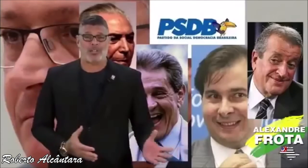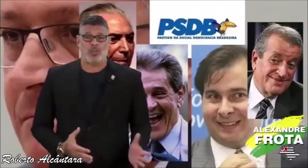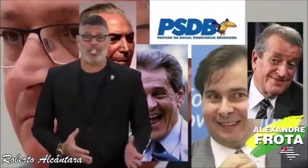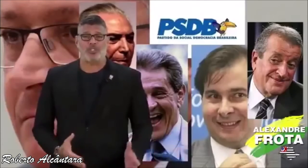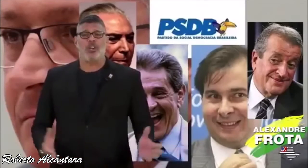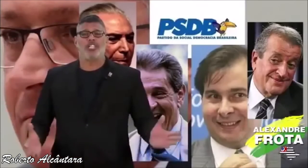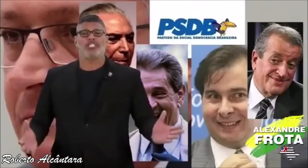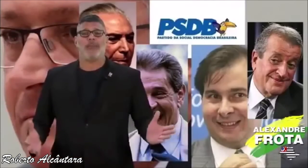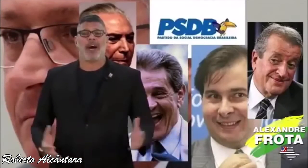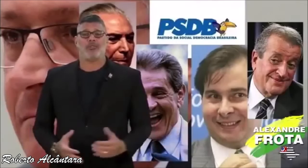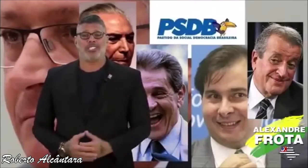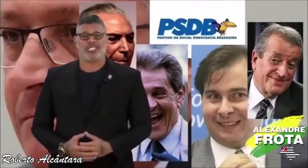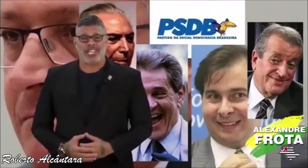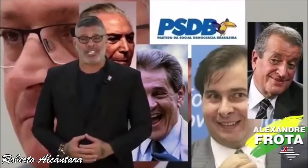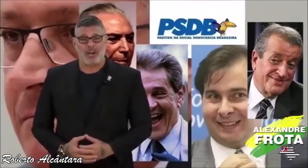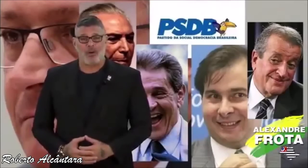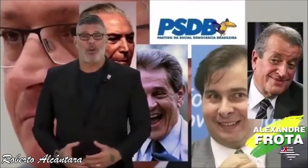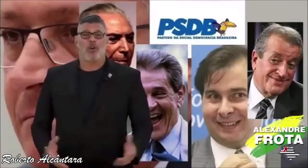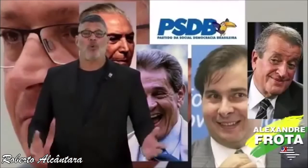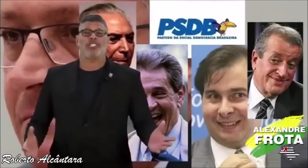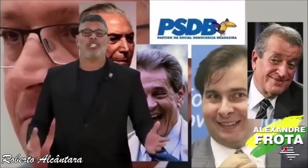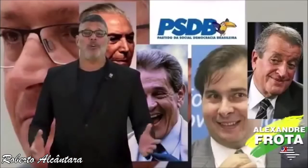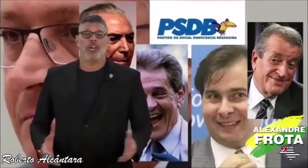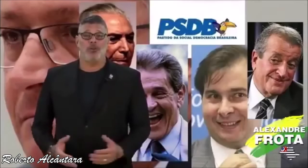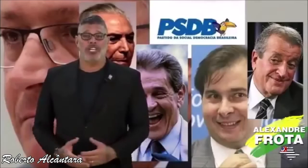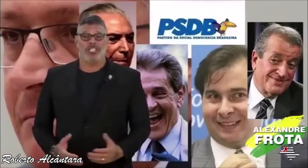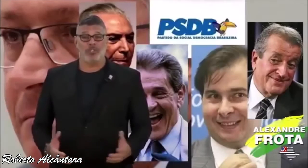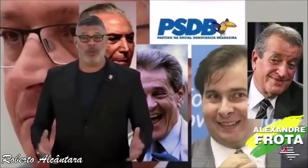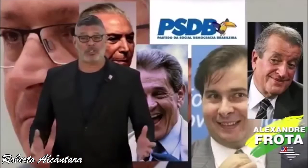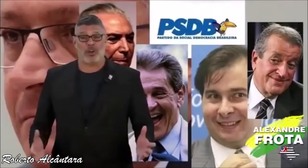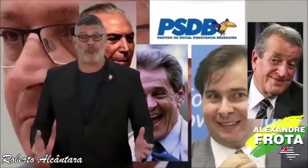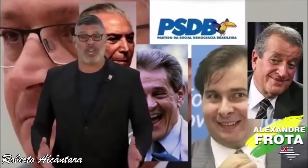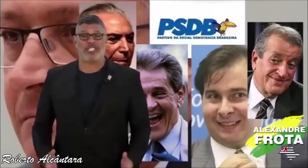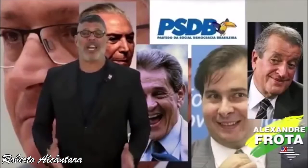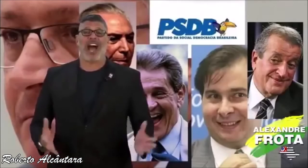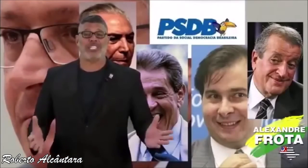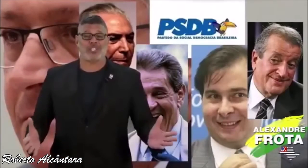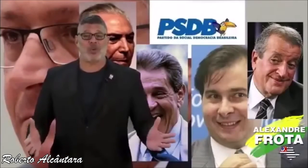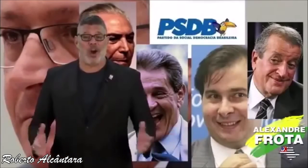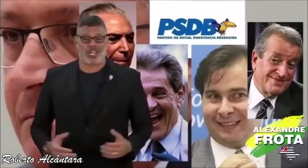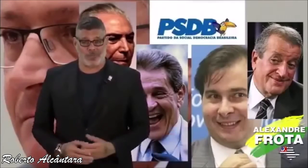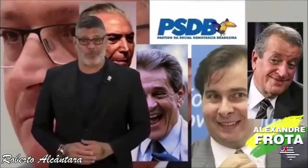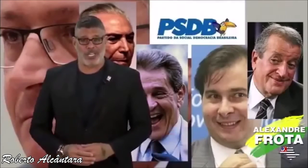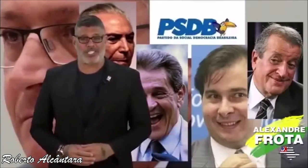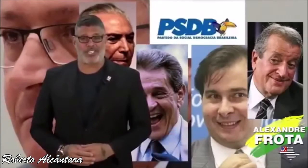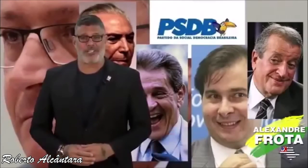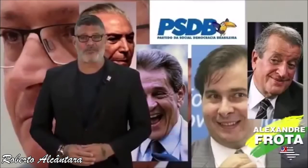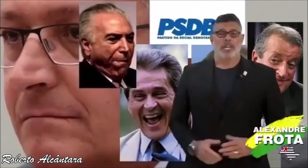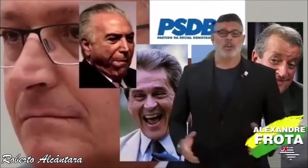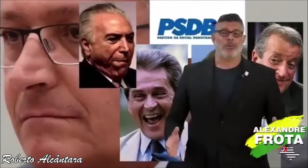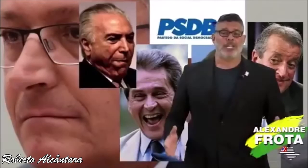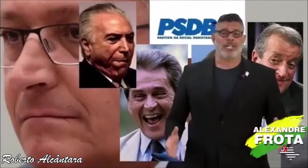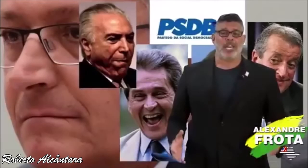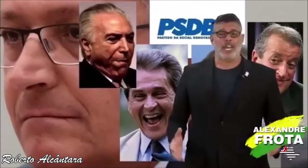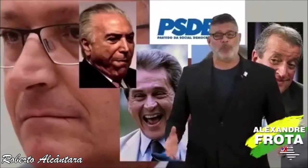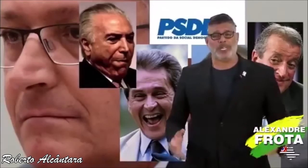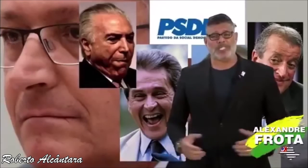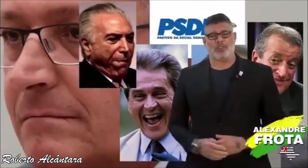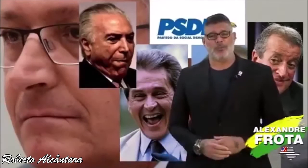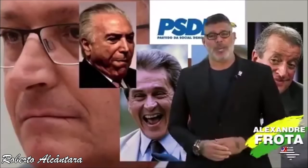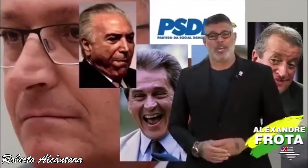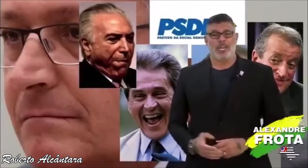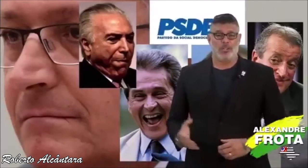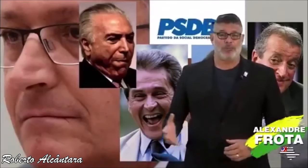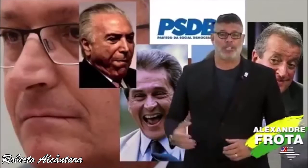uma lata do lixo chamado de Centrão. Conseguiu reunir de uma só vez a escória da política. Nem o PT, nem